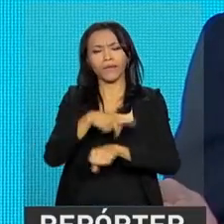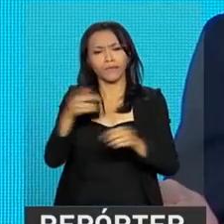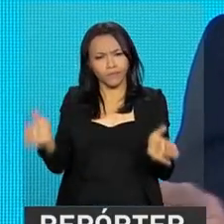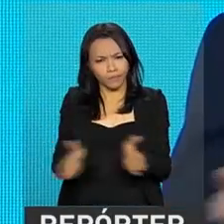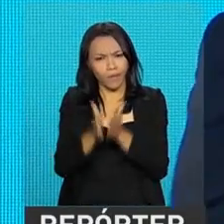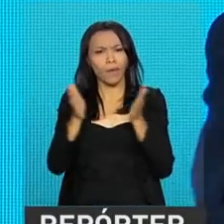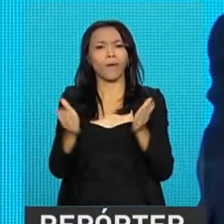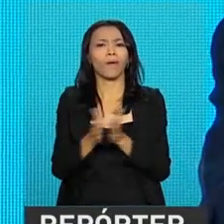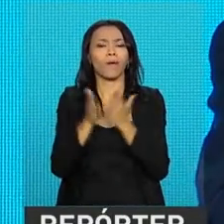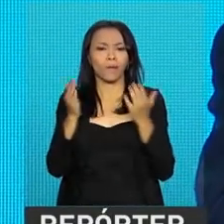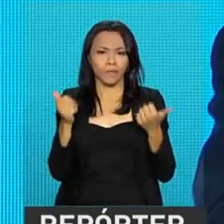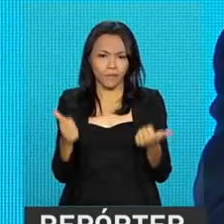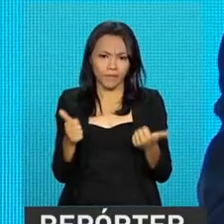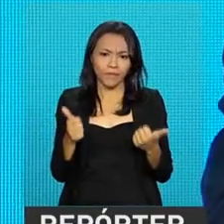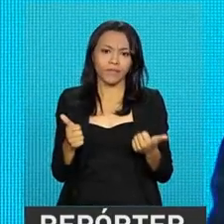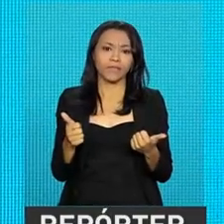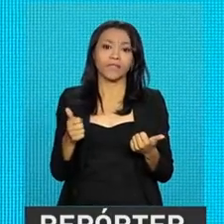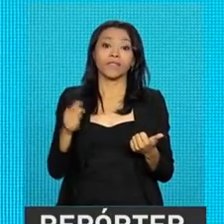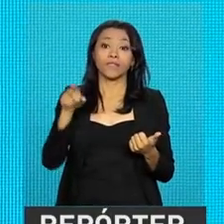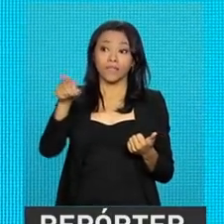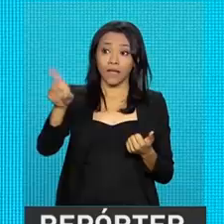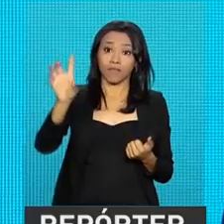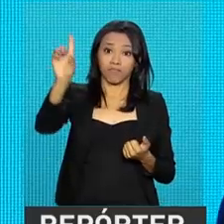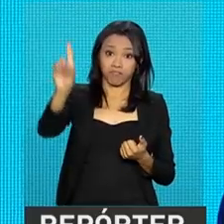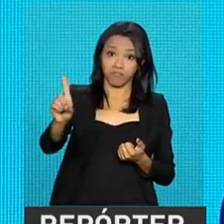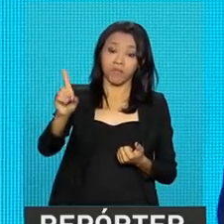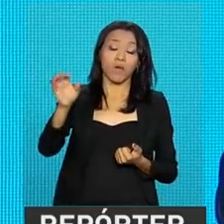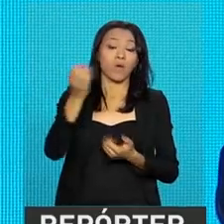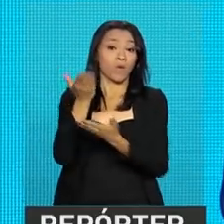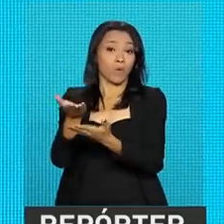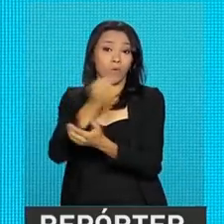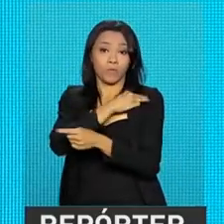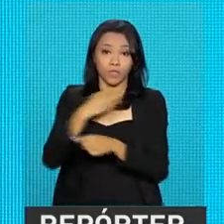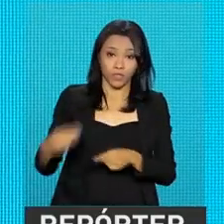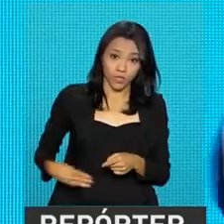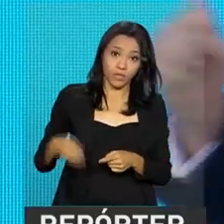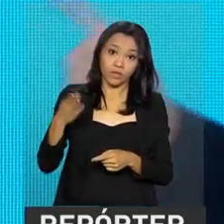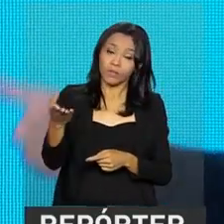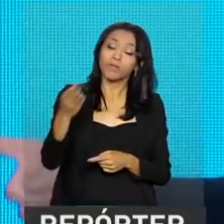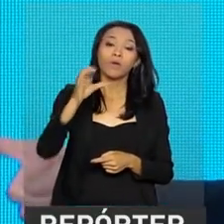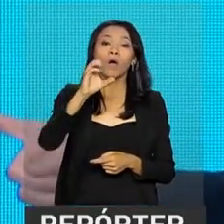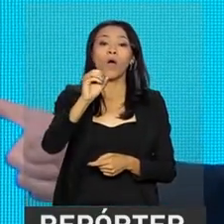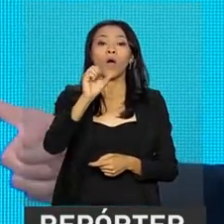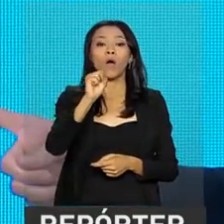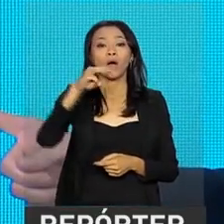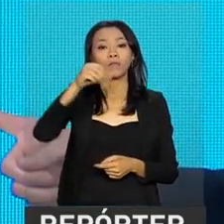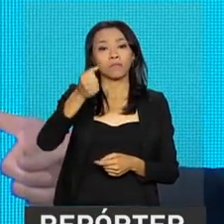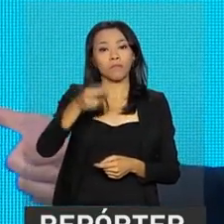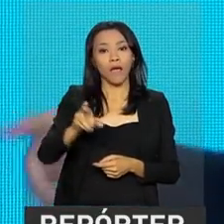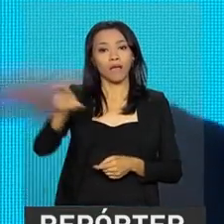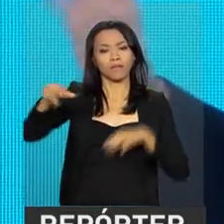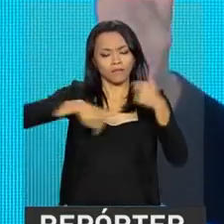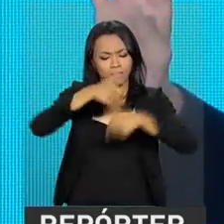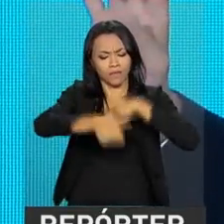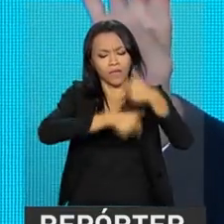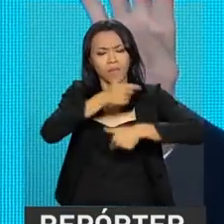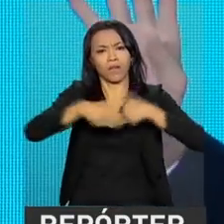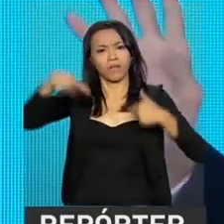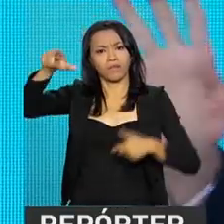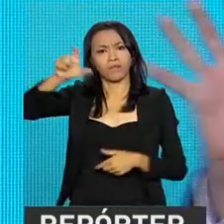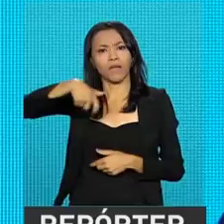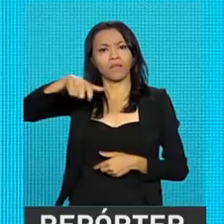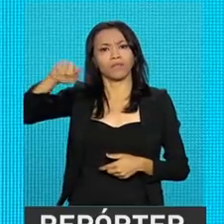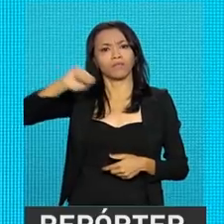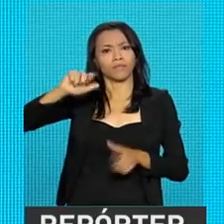ignorar isso mas aí osmar trabalhando no bolsa família e assim que os bairros subir logo ele veio desse óleo há mais de dois anos